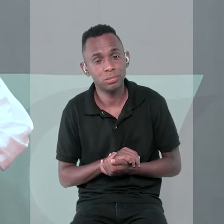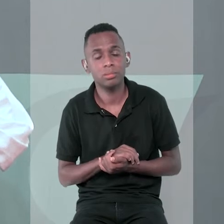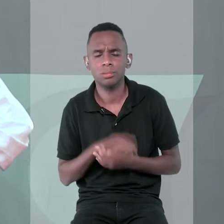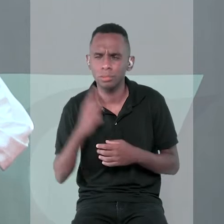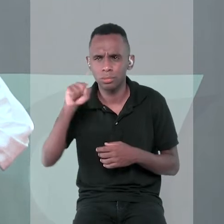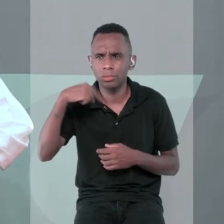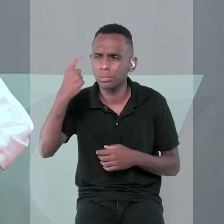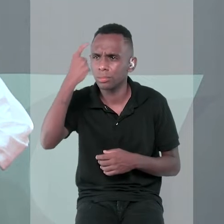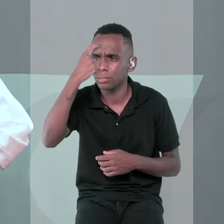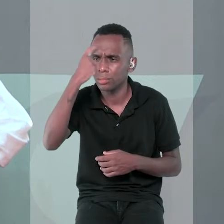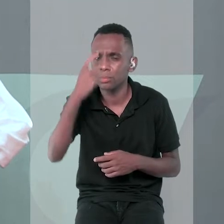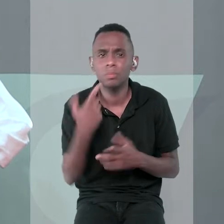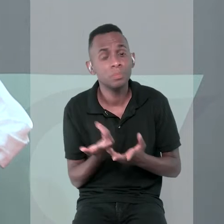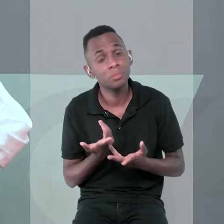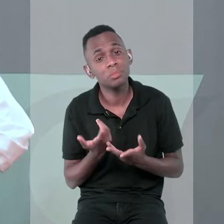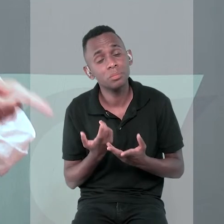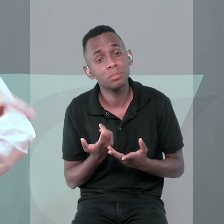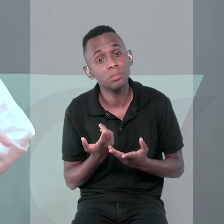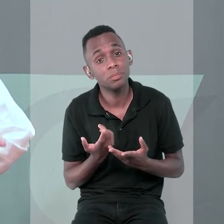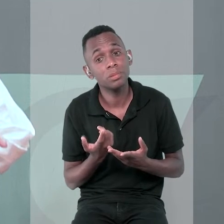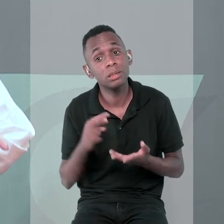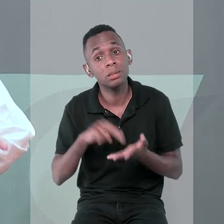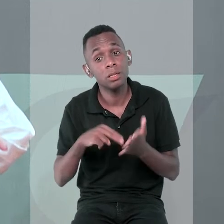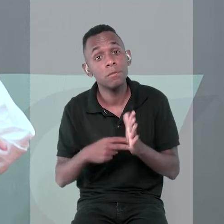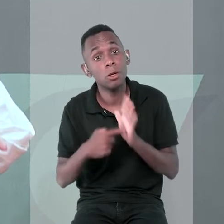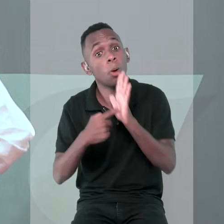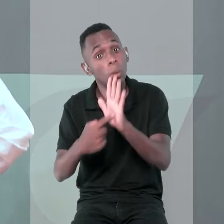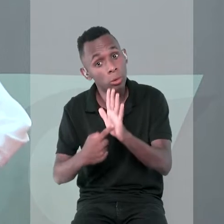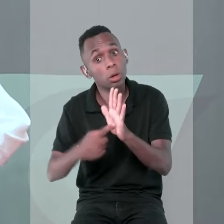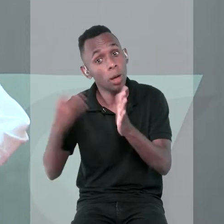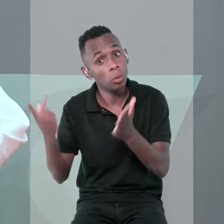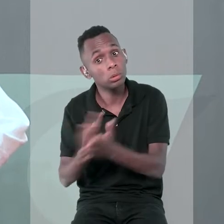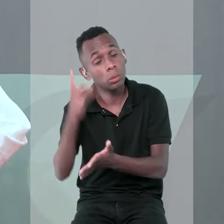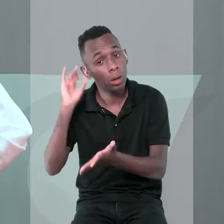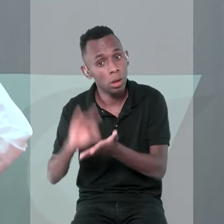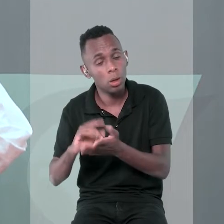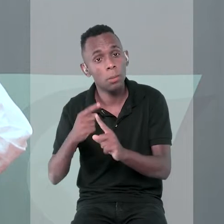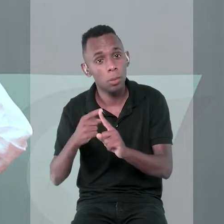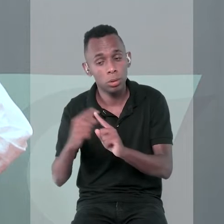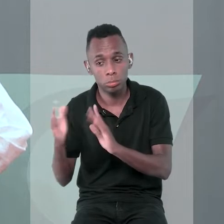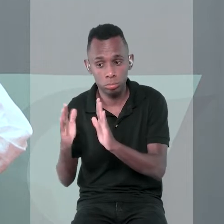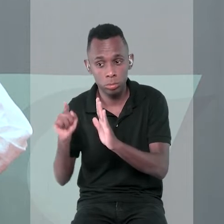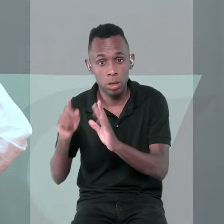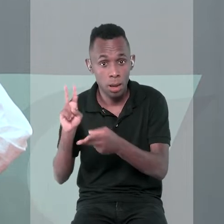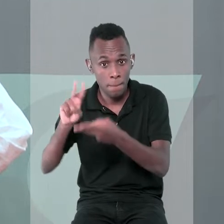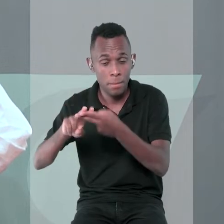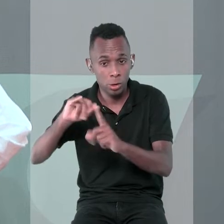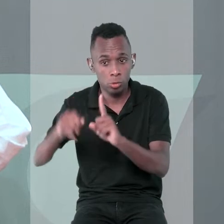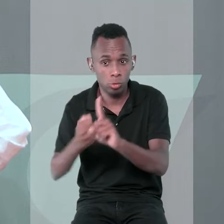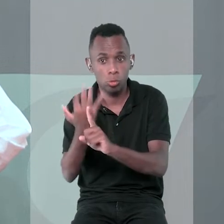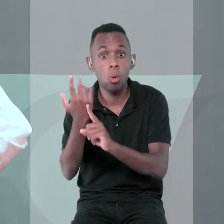você sabe que também, por um lado, diz muito do que aconteceu lá? Porque quando Joana d'Arc ficou presa, ela